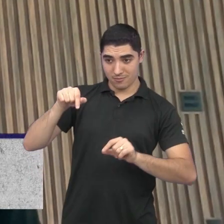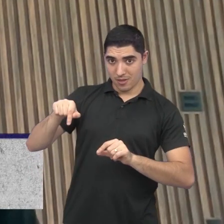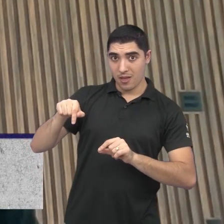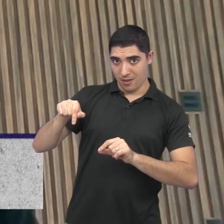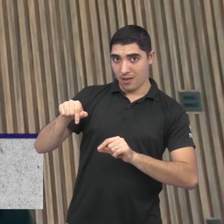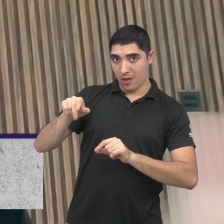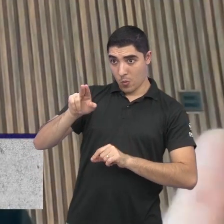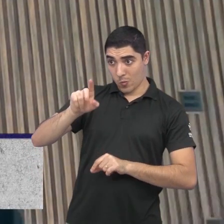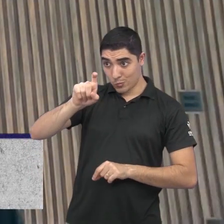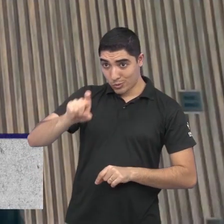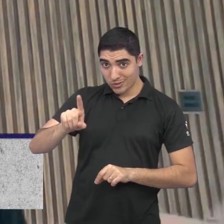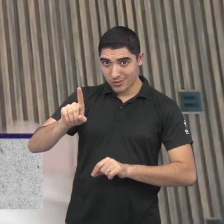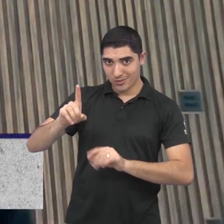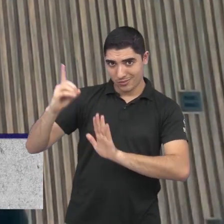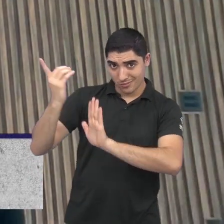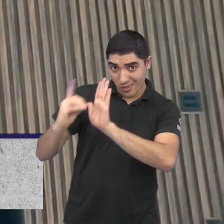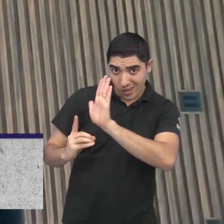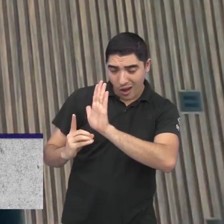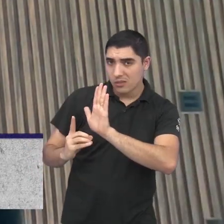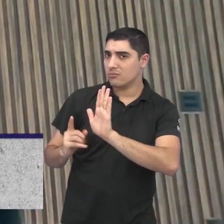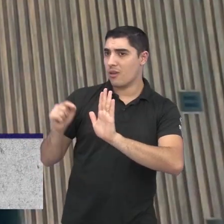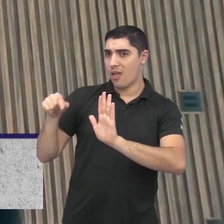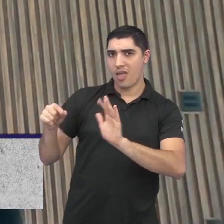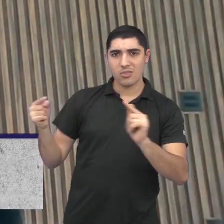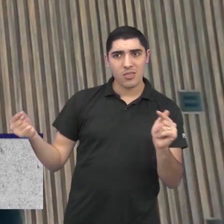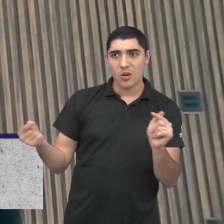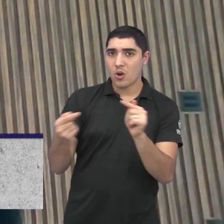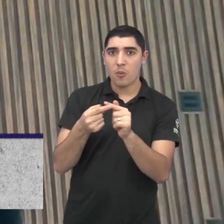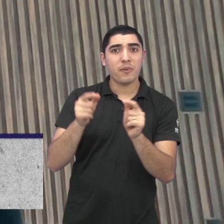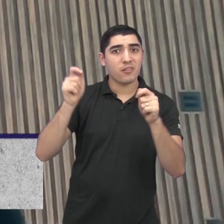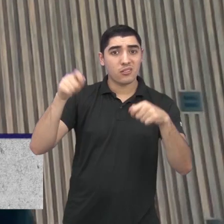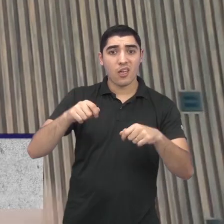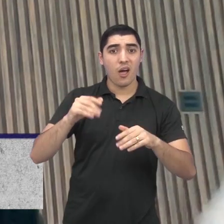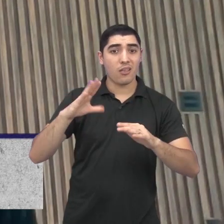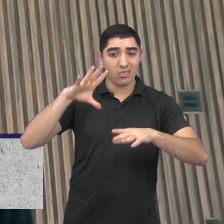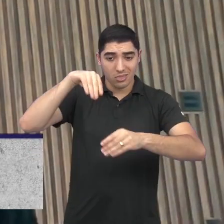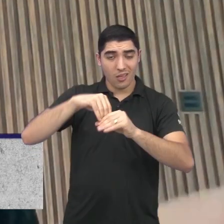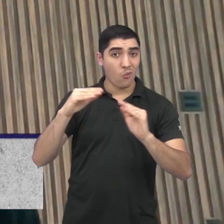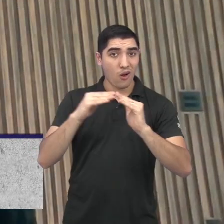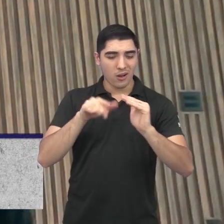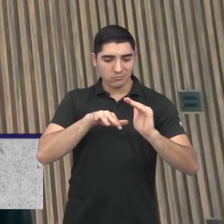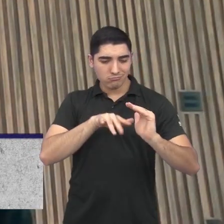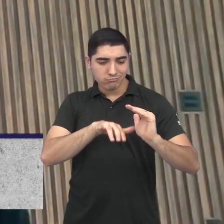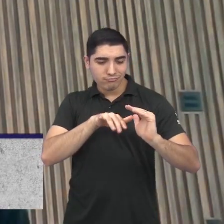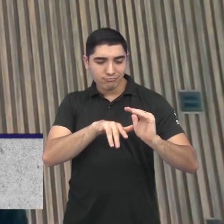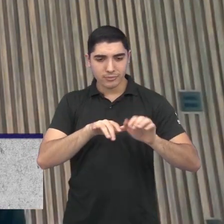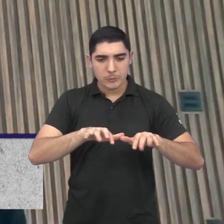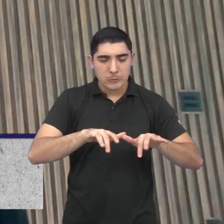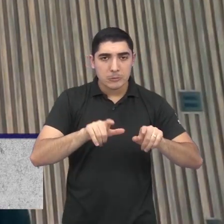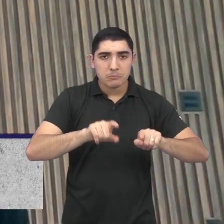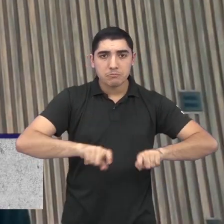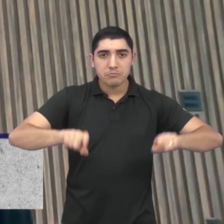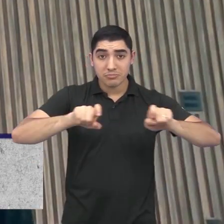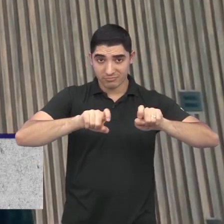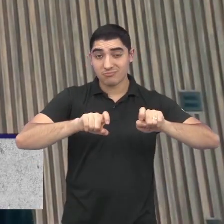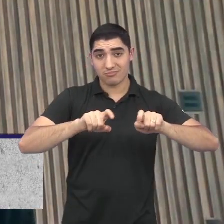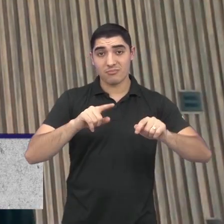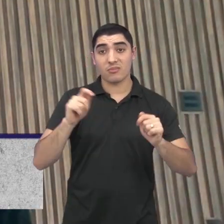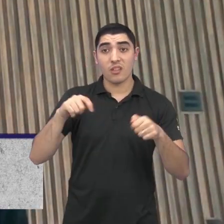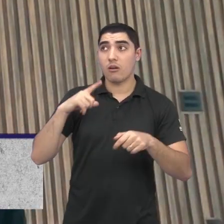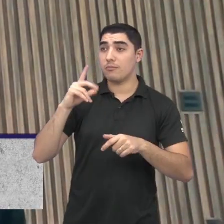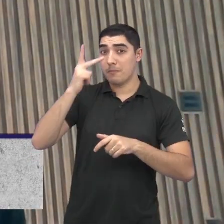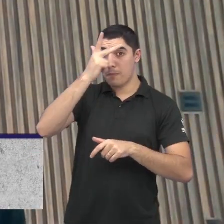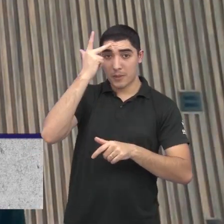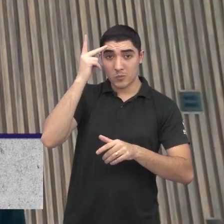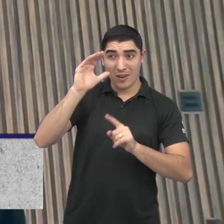ele funciona muito bem com o trabalho remoto, então isso possibilita a gente ter clientes de diversos lugares do mundo